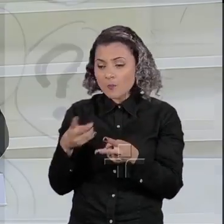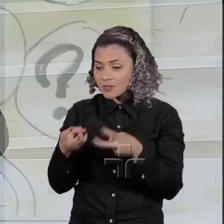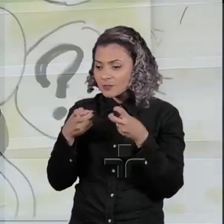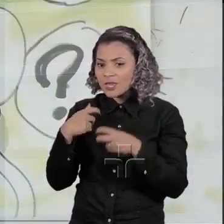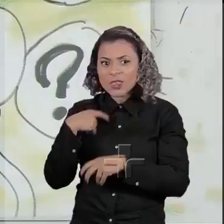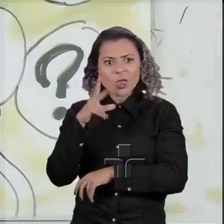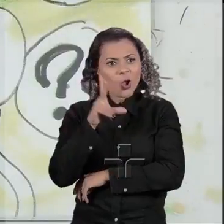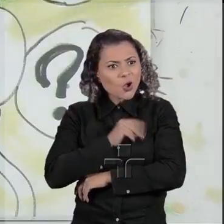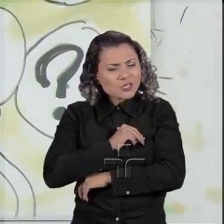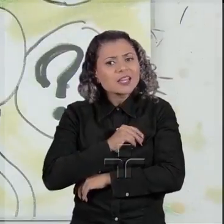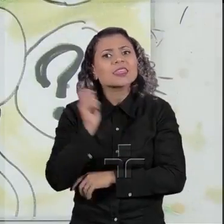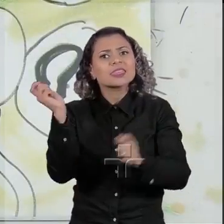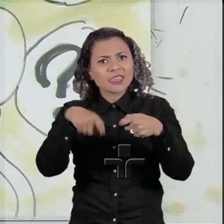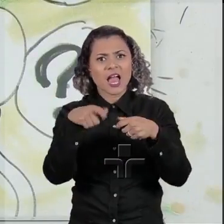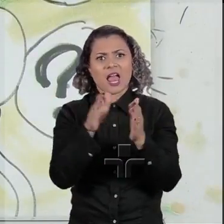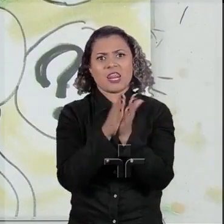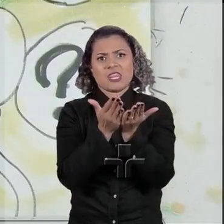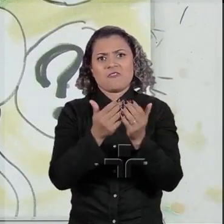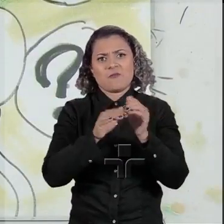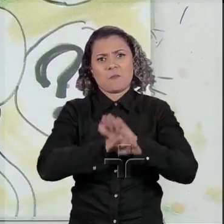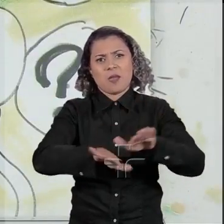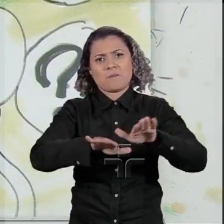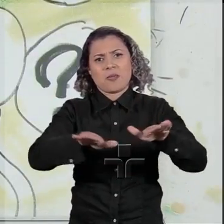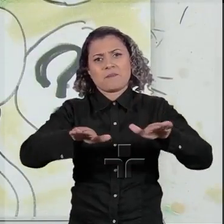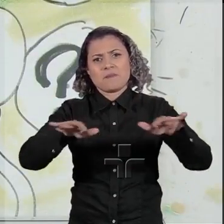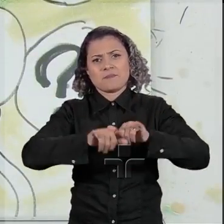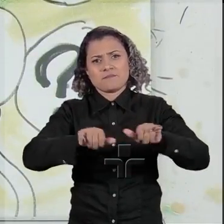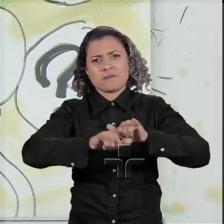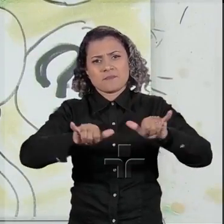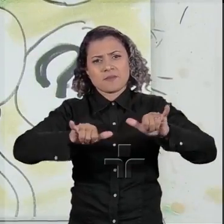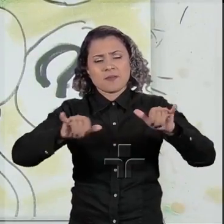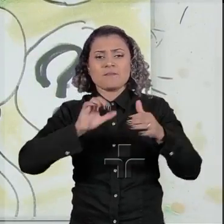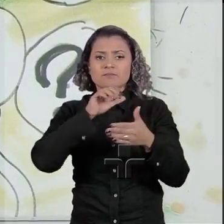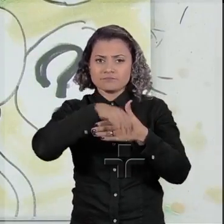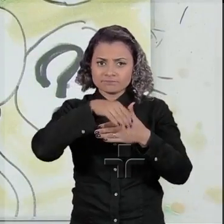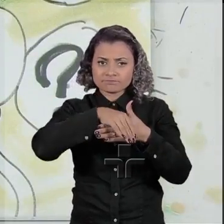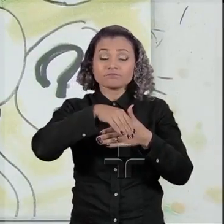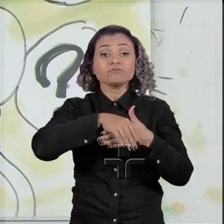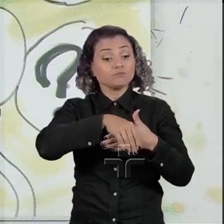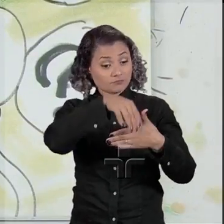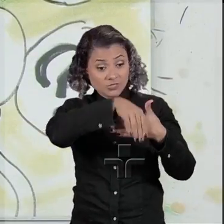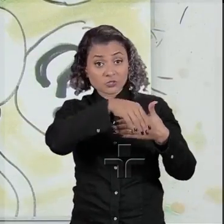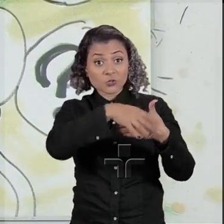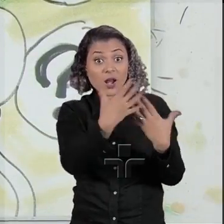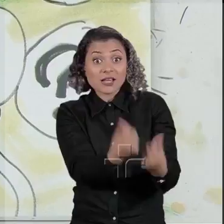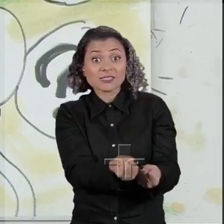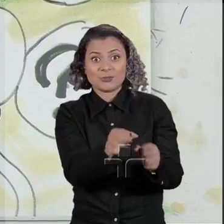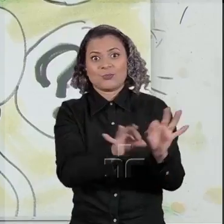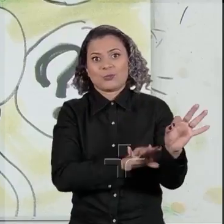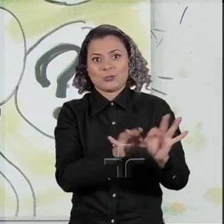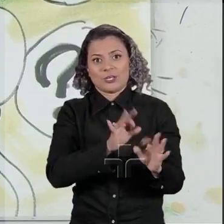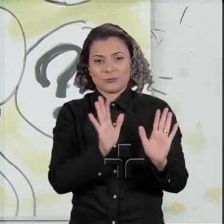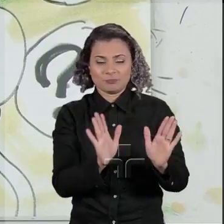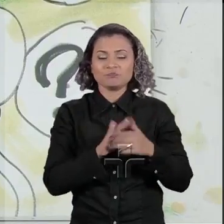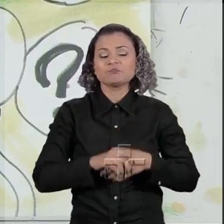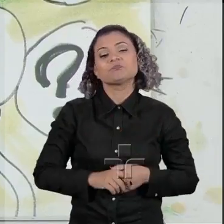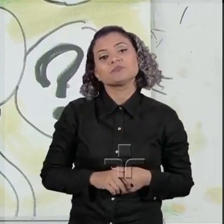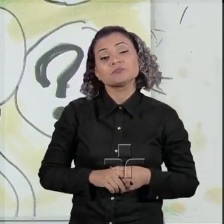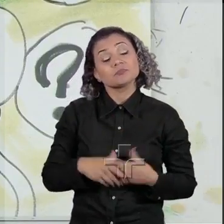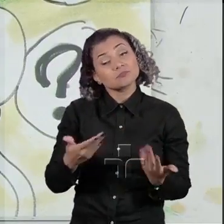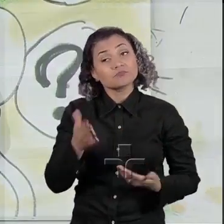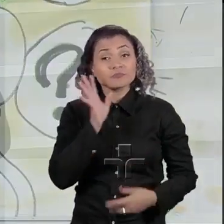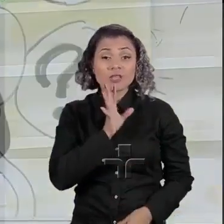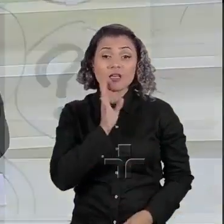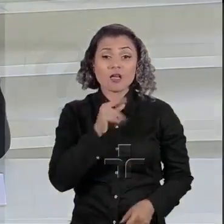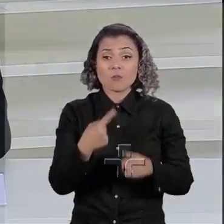um livro e ofereci à editora, né, e ela muito gentilmente abraçou o projeto. Então é legal porque